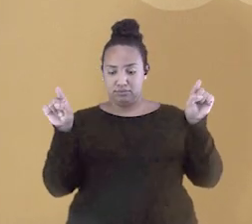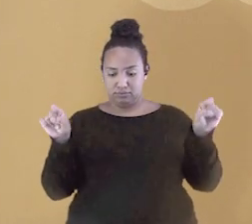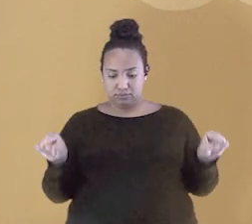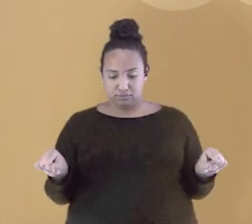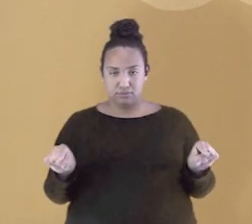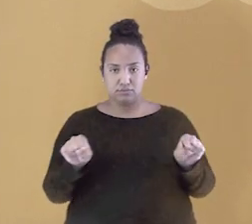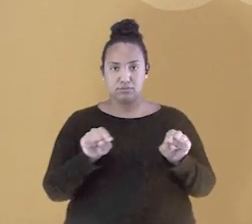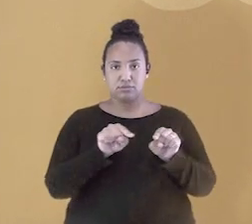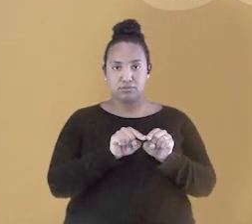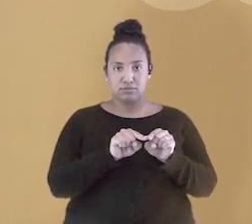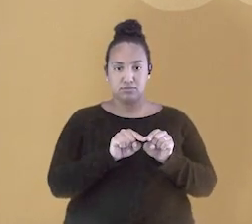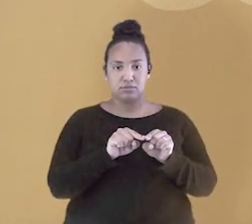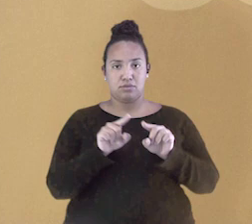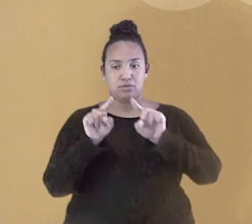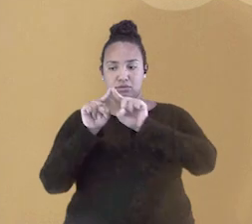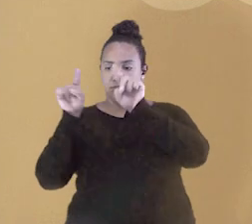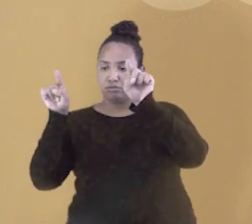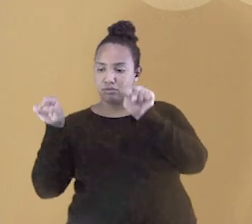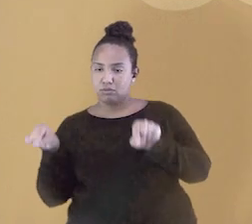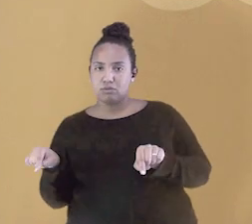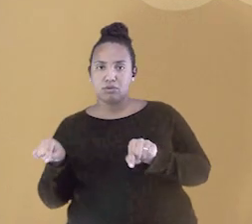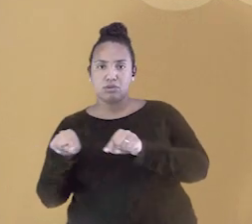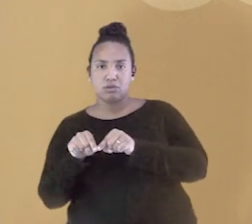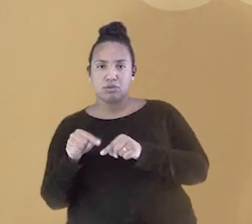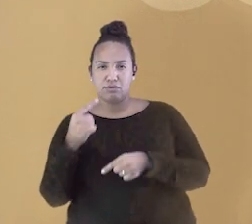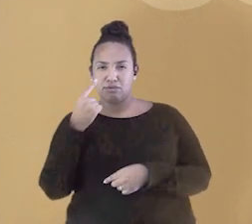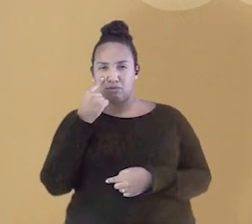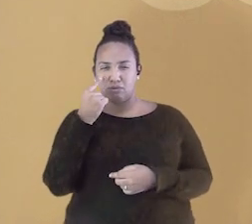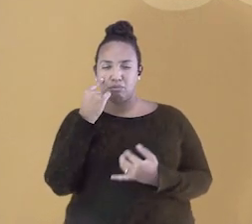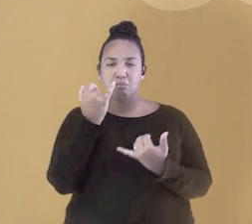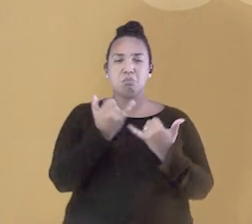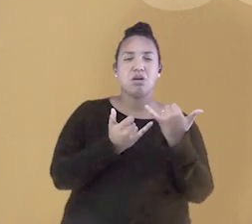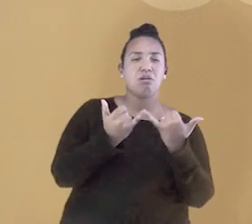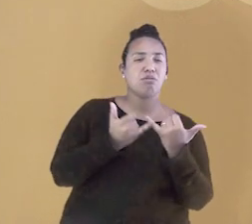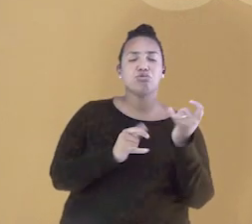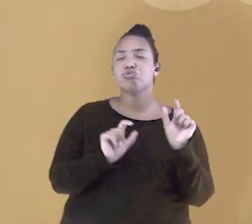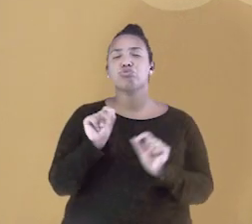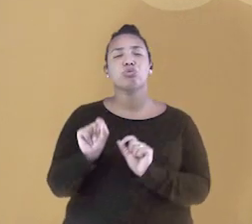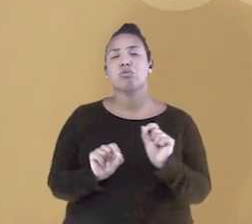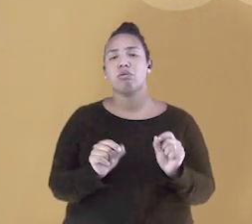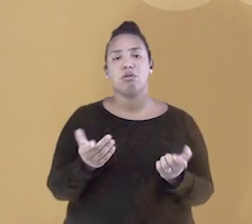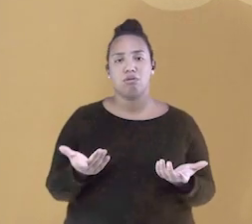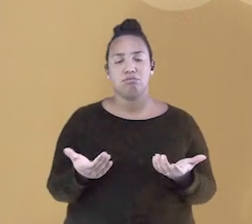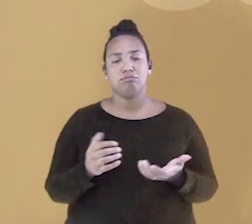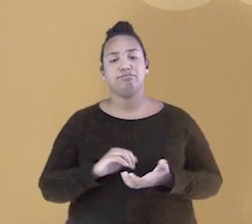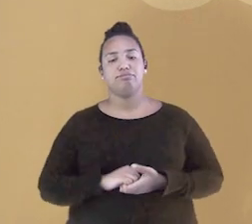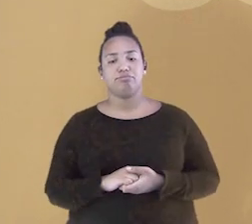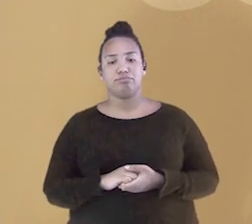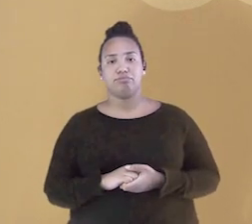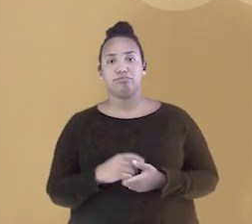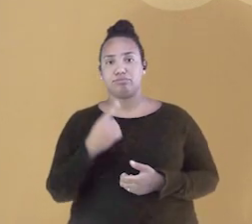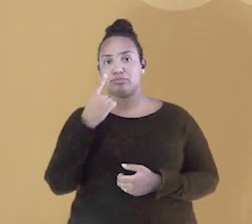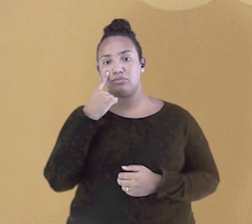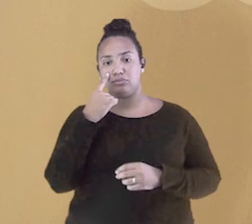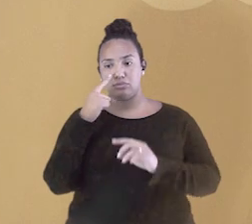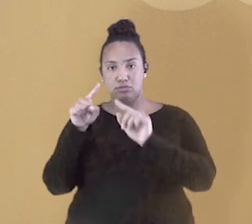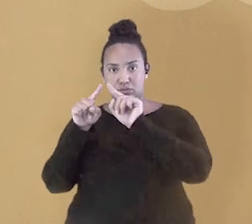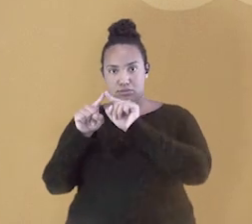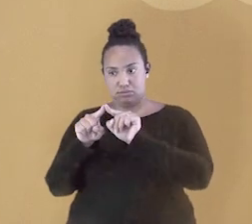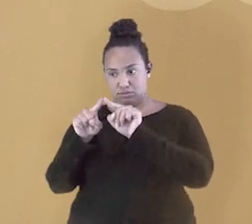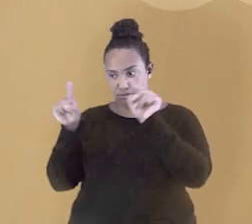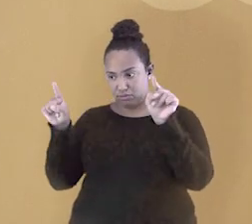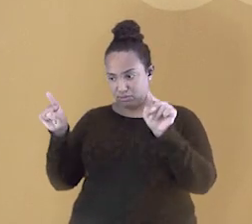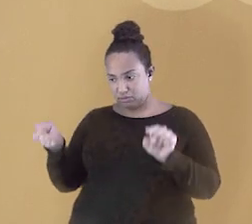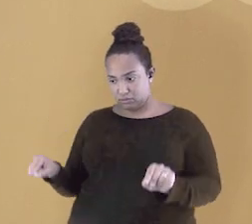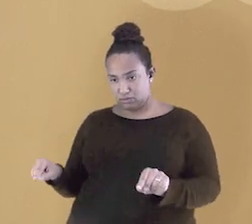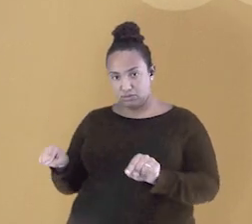as diferenças e as semelhanças entre eles? Como vimos, o quadrado é um paralelogramo que possui